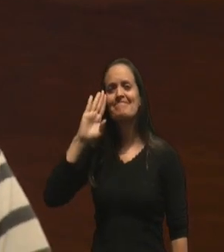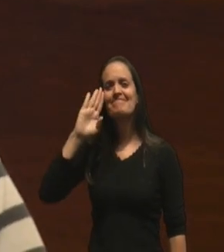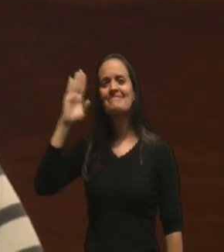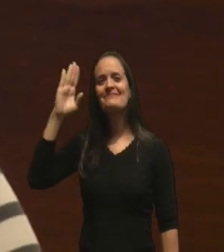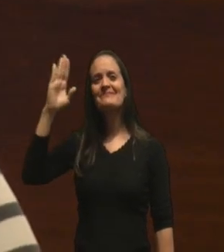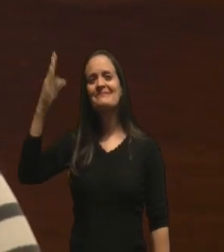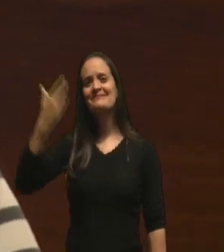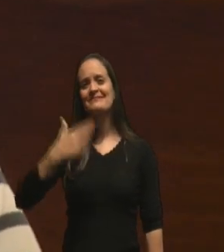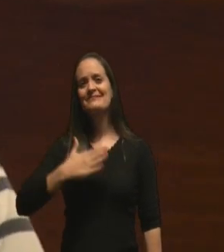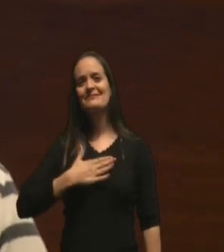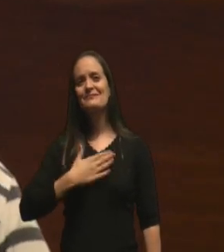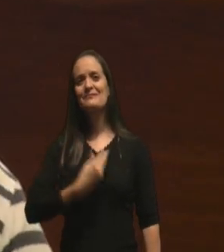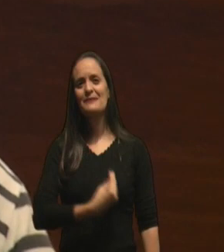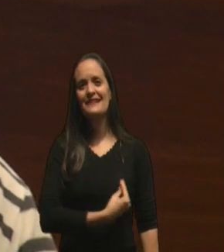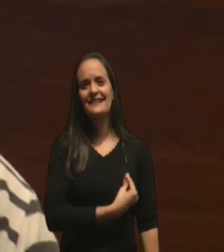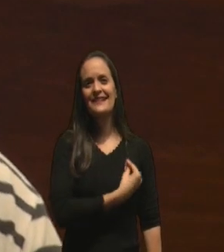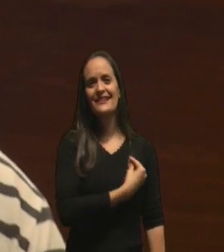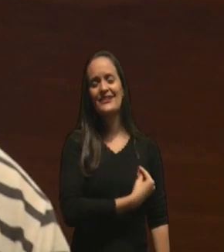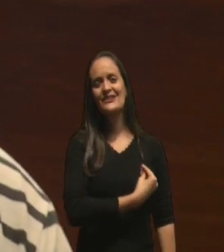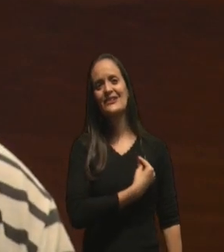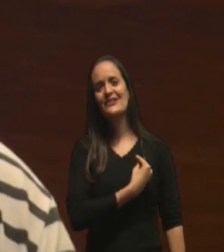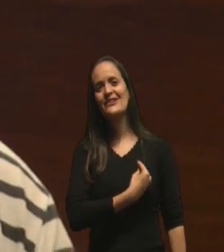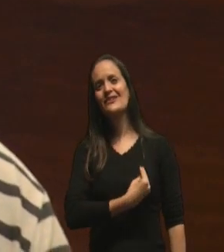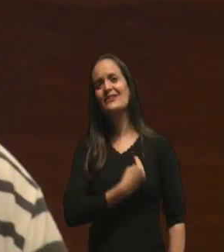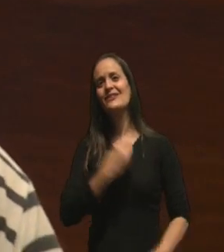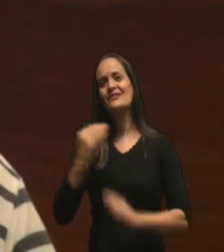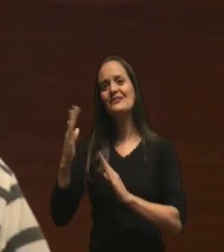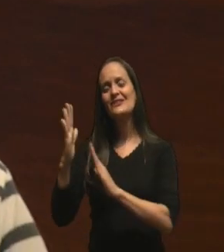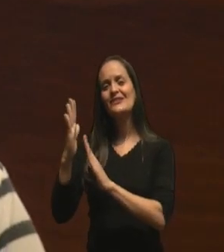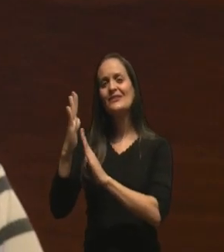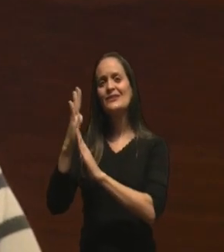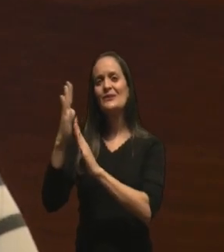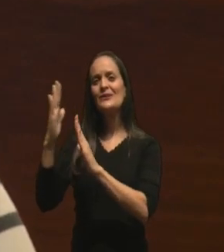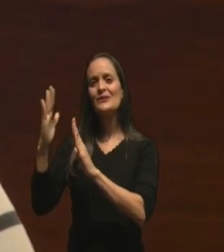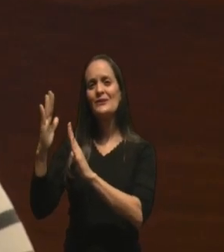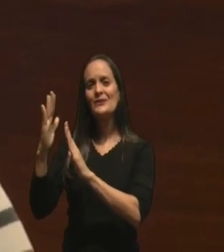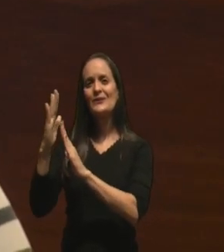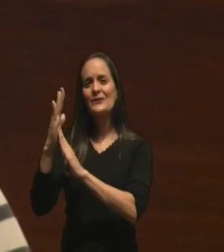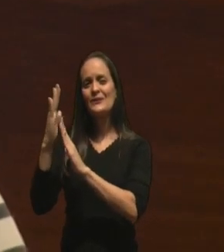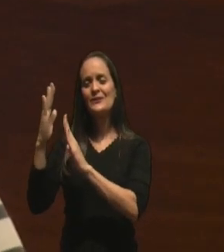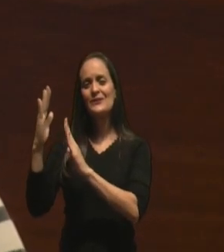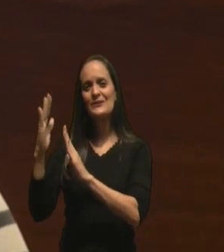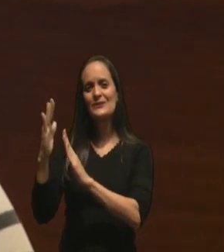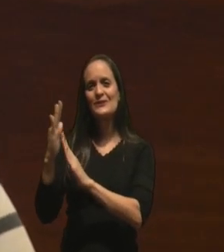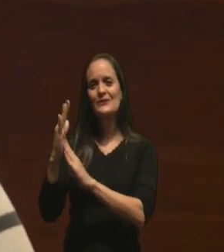a essência do meu louvor.